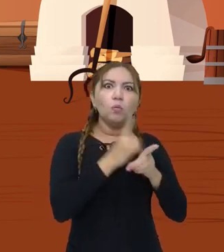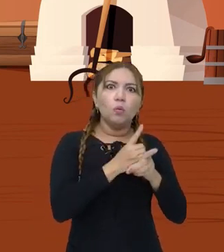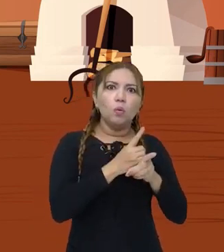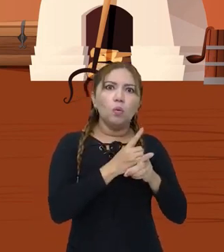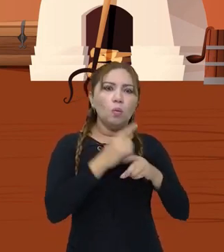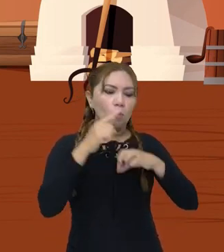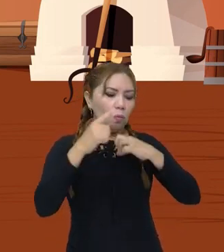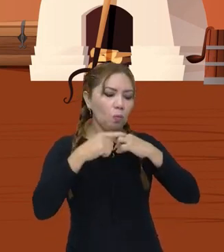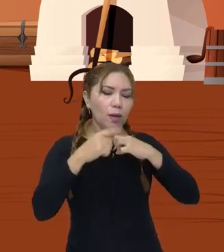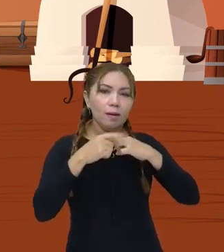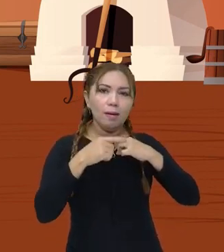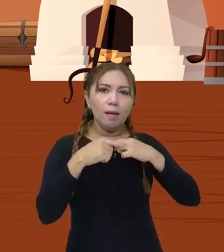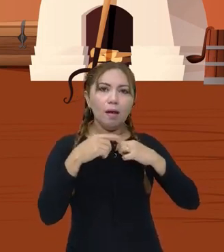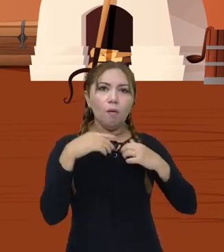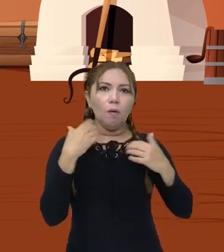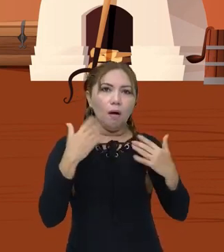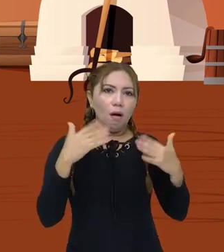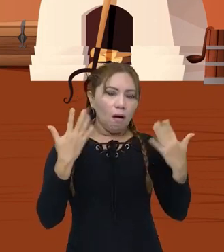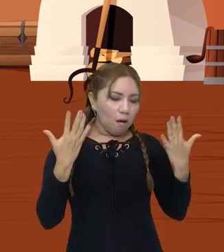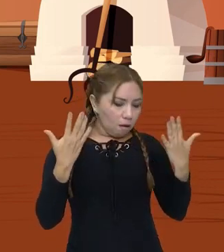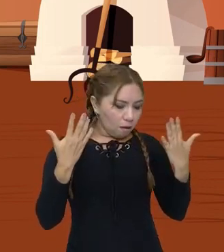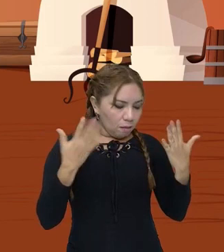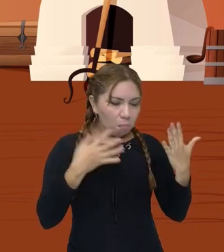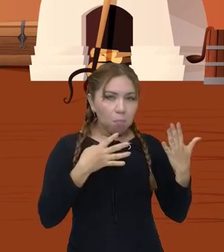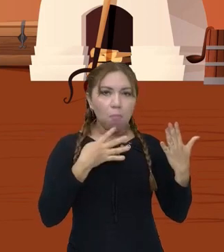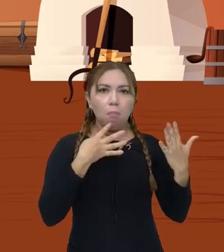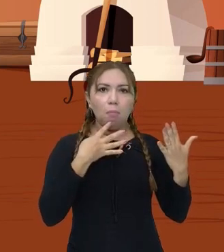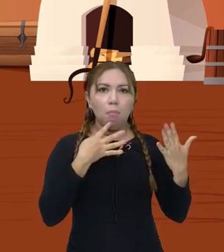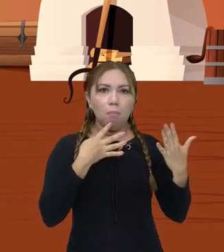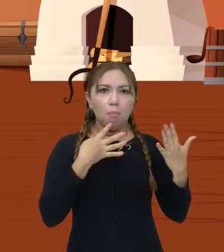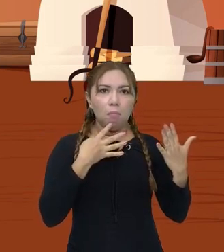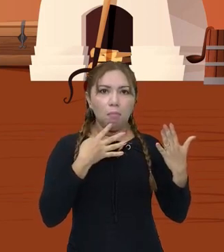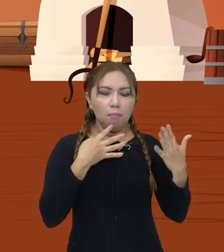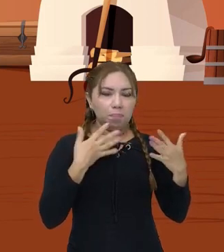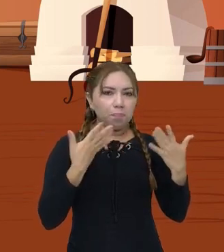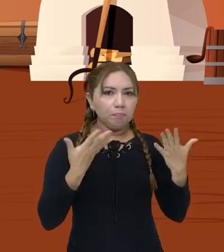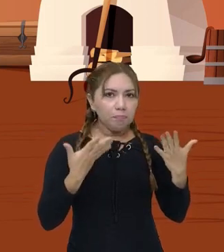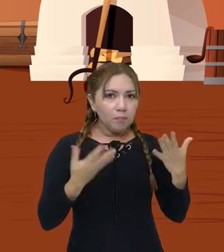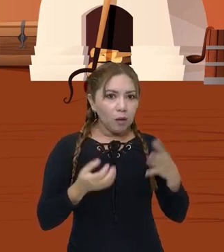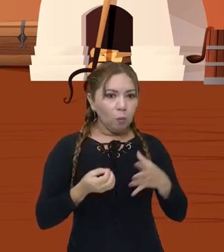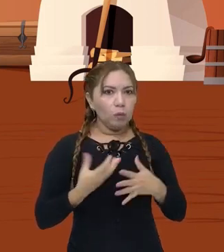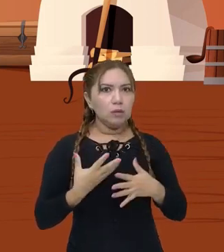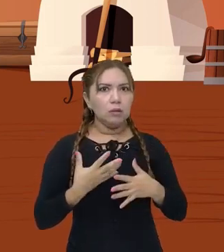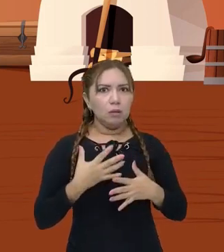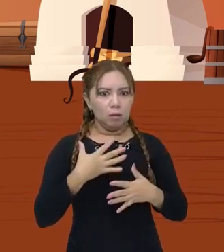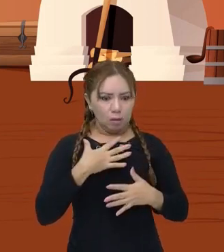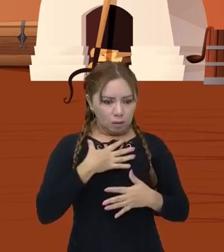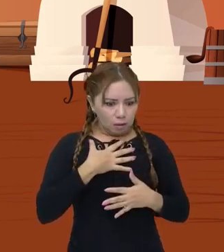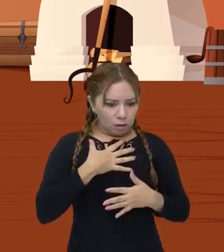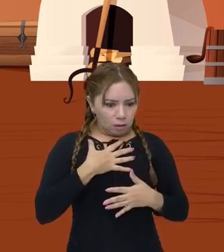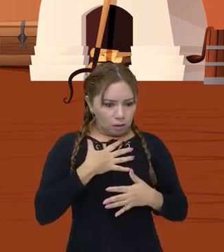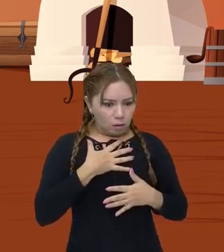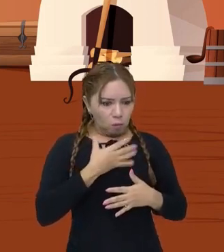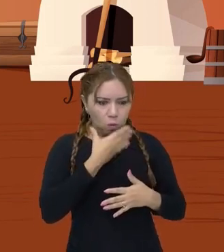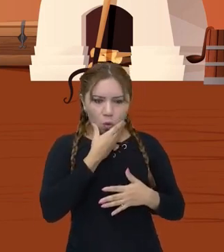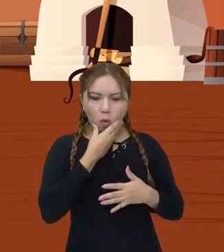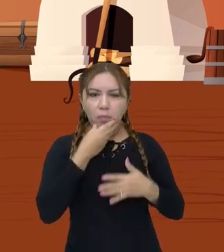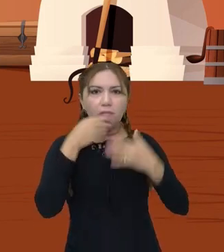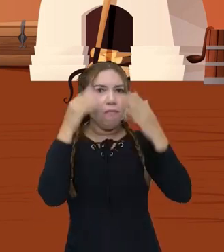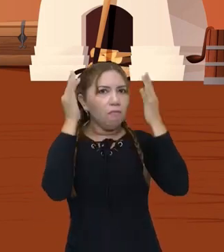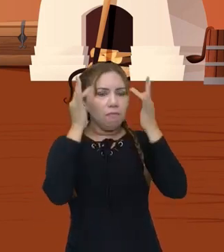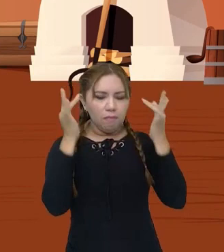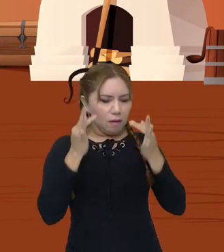anel real. Algo irá acontecer agora. Ele, muito feliz,